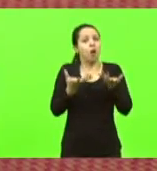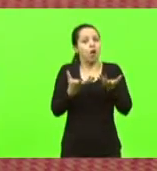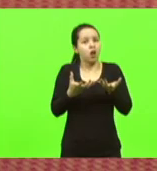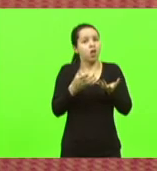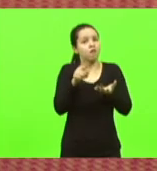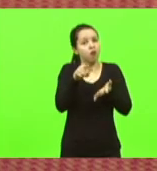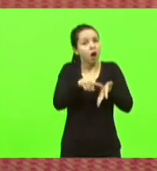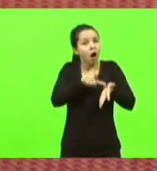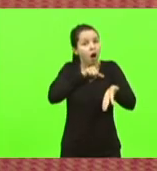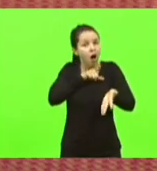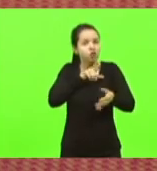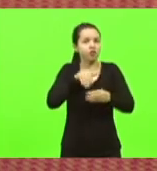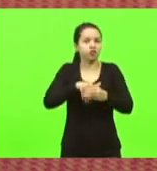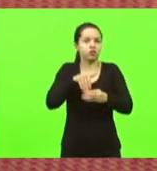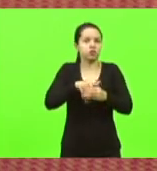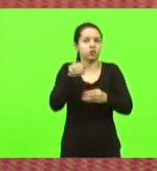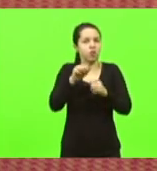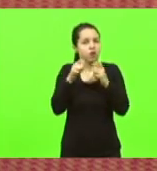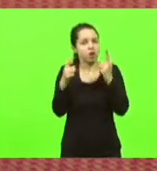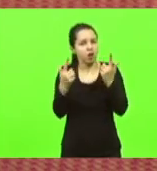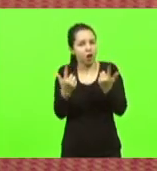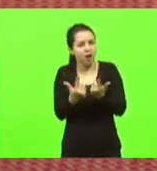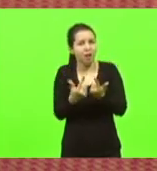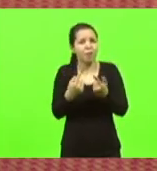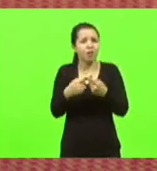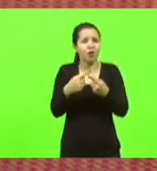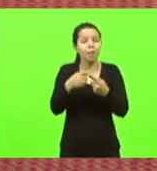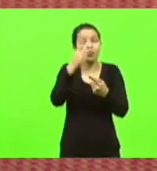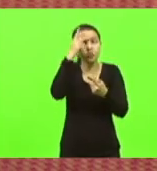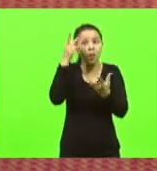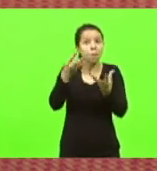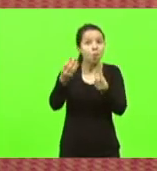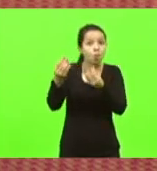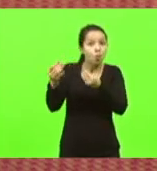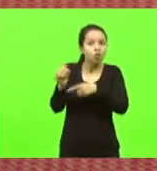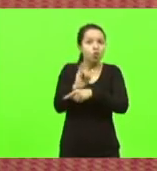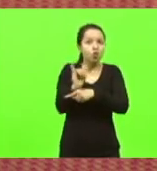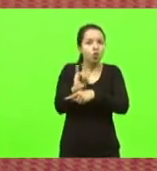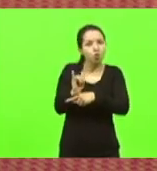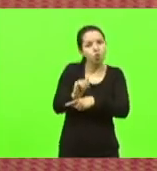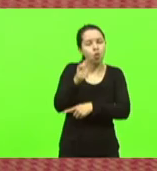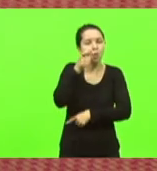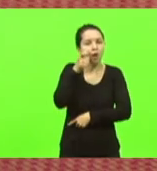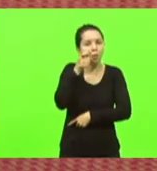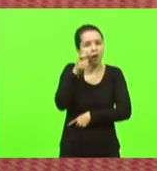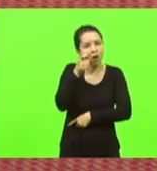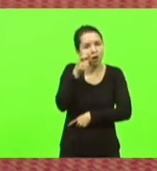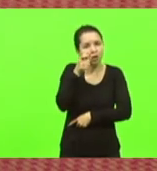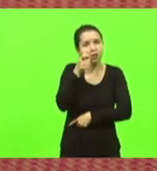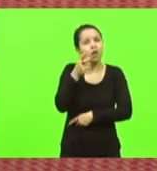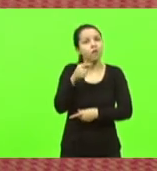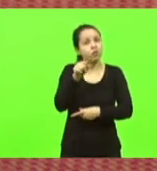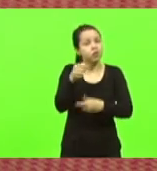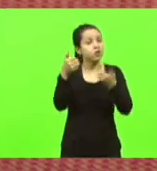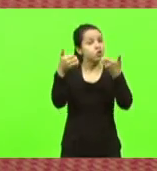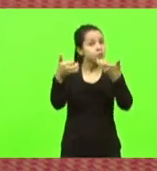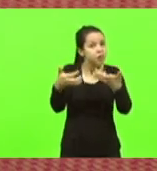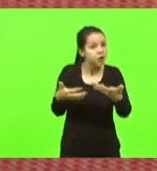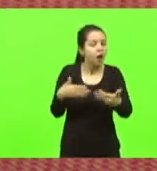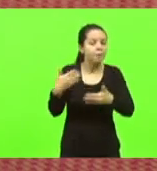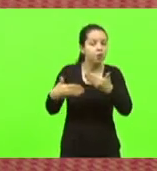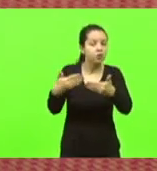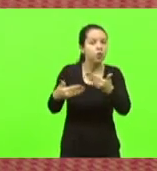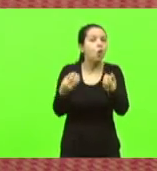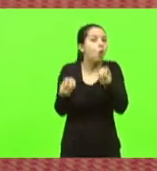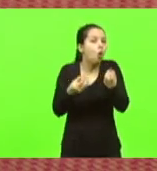de votação da casa até porque tem muita gente acompanhando pelo YouTube pudesse explicar os procedimentos para votação